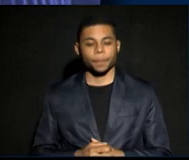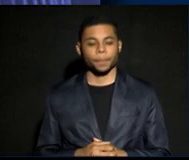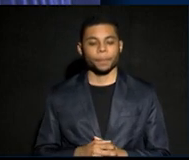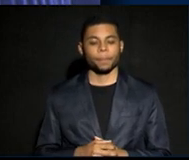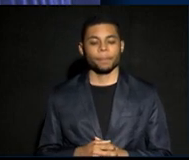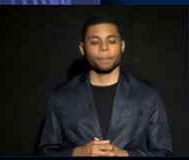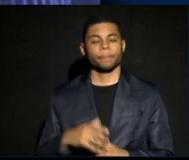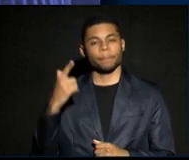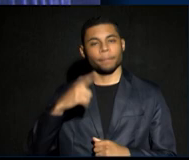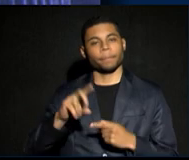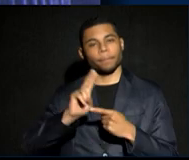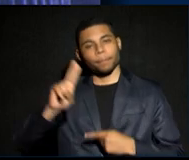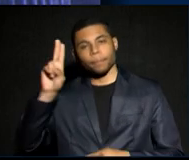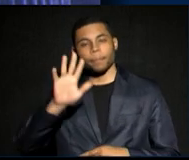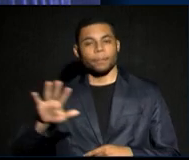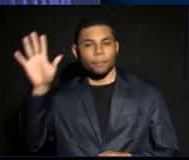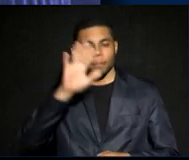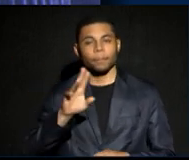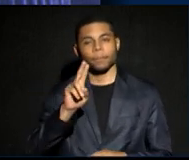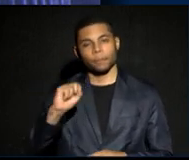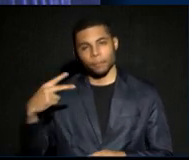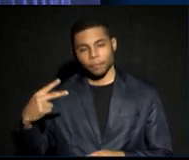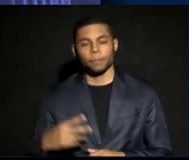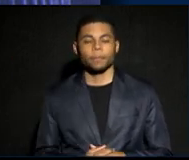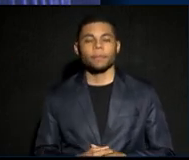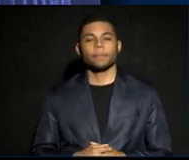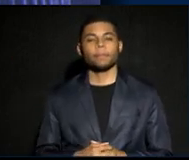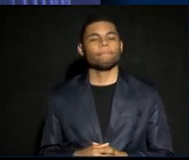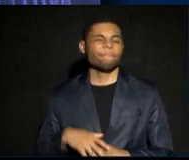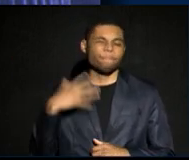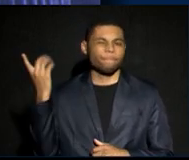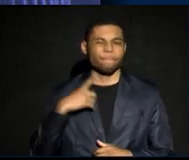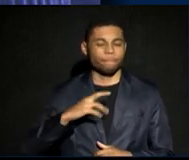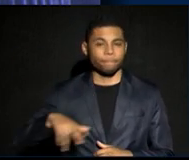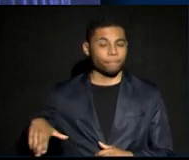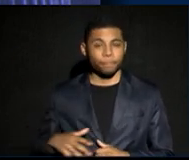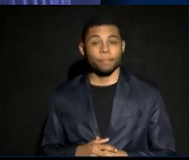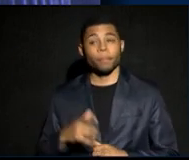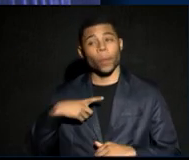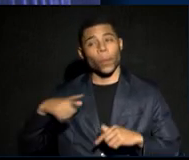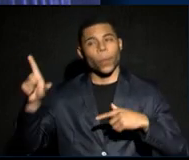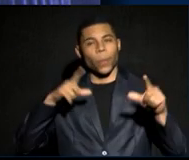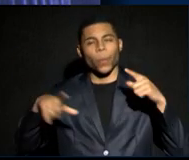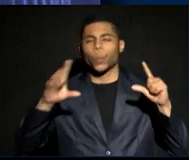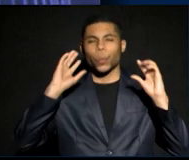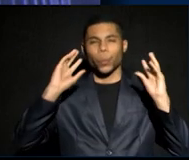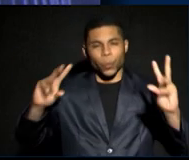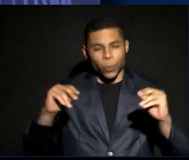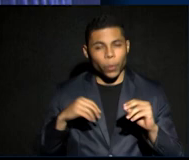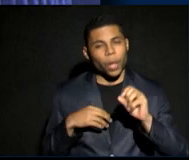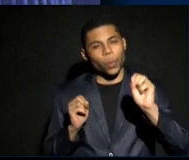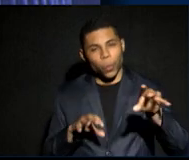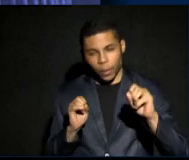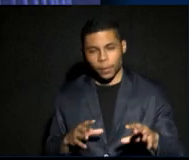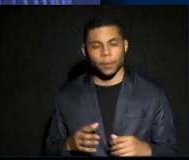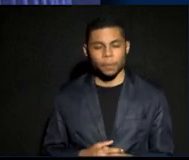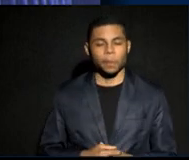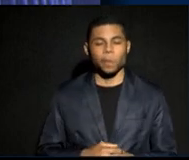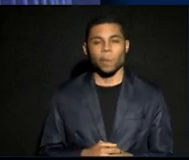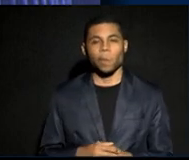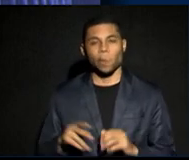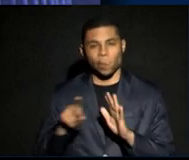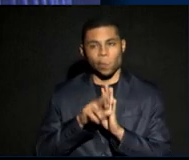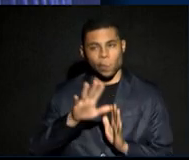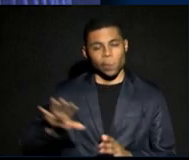da Universidade Estadual da USP enfim vida dos outros e todo o aparato Educacional